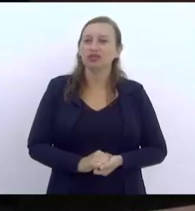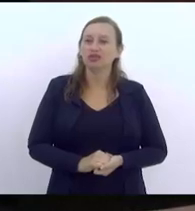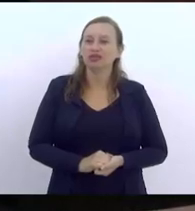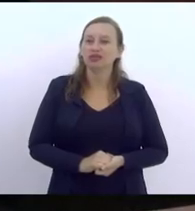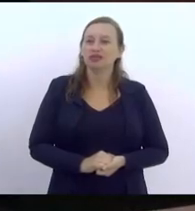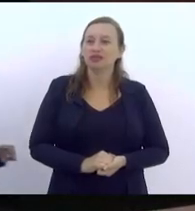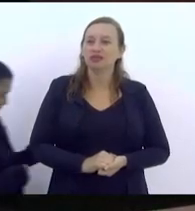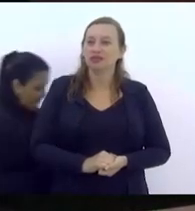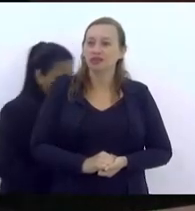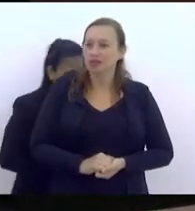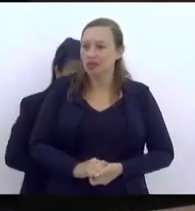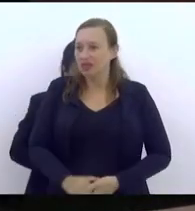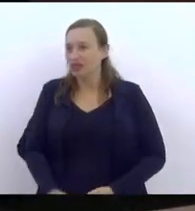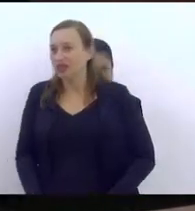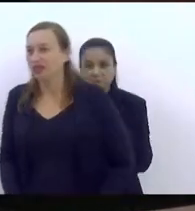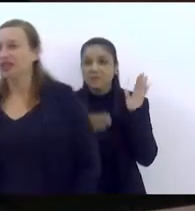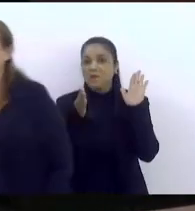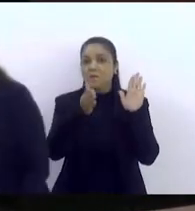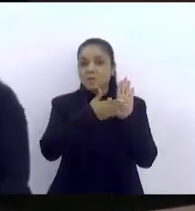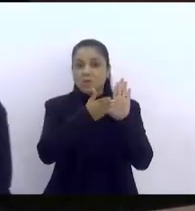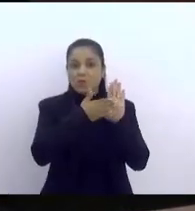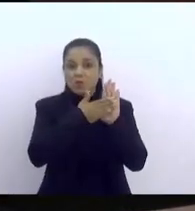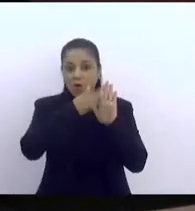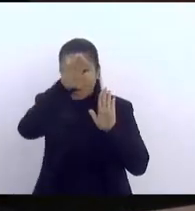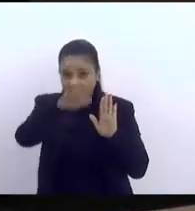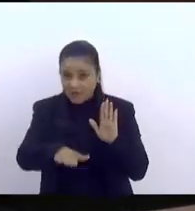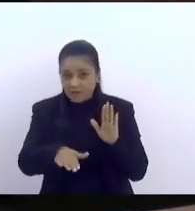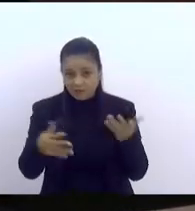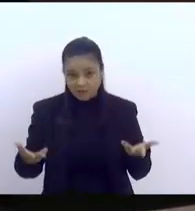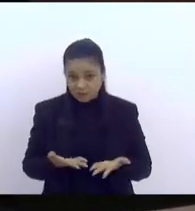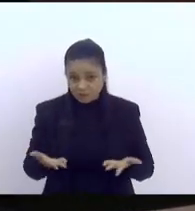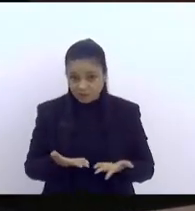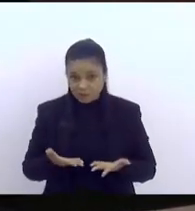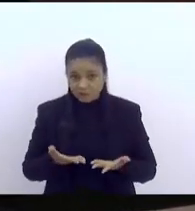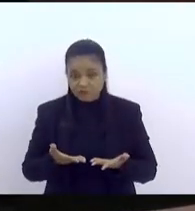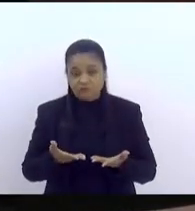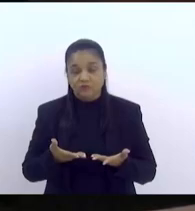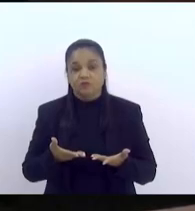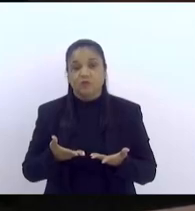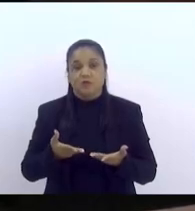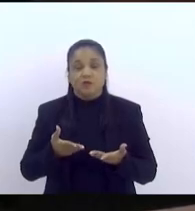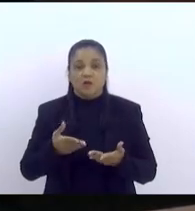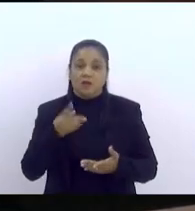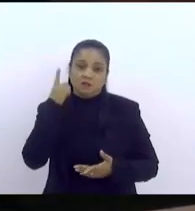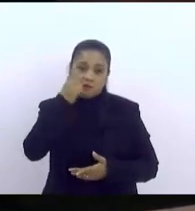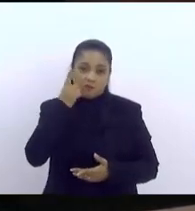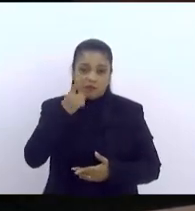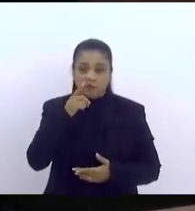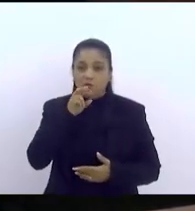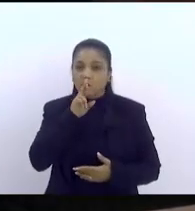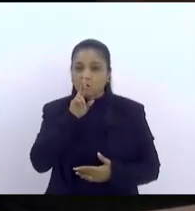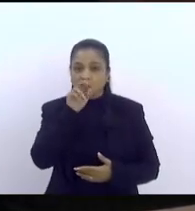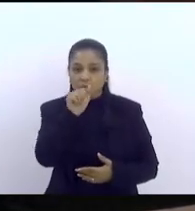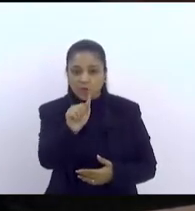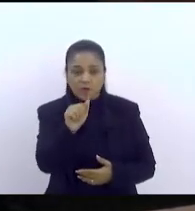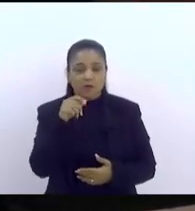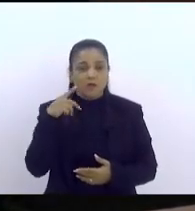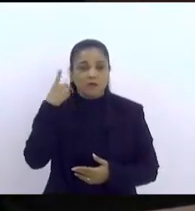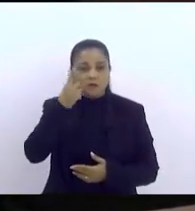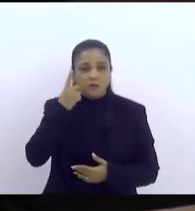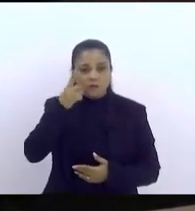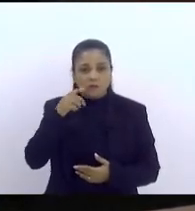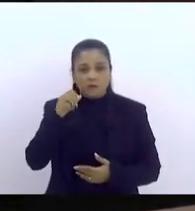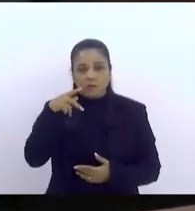na tarde de hoje é que, ao invés, deputado Rodrigo Amorim, deputado Felipe Poubel, os demais